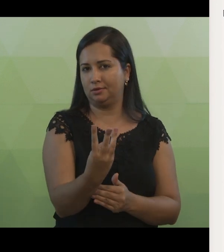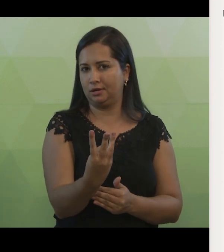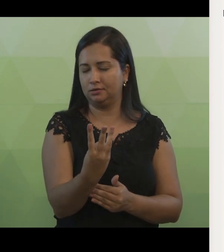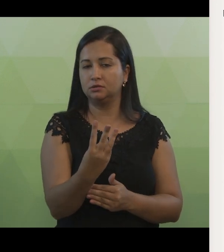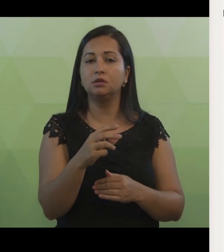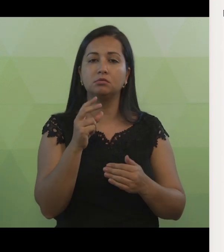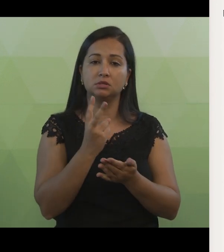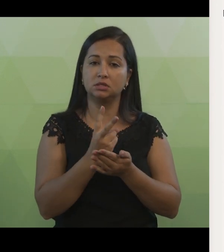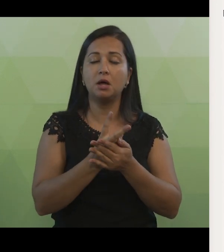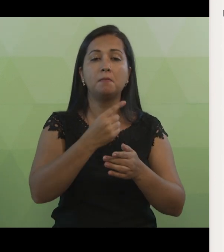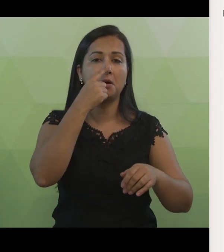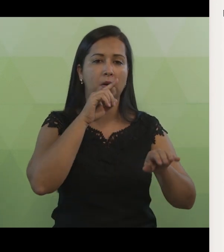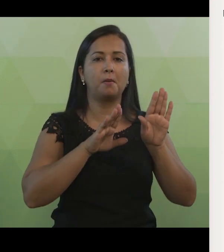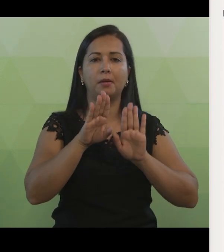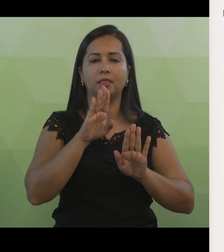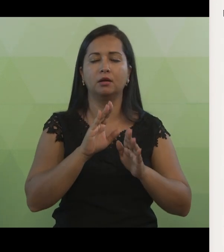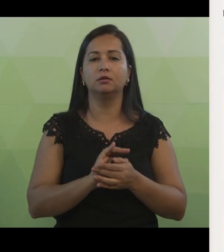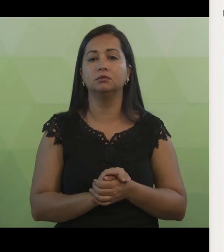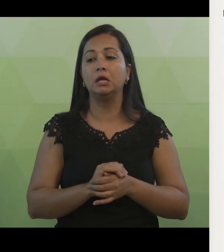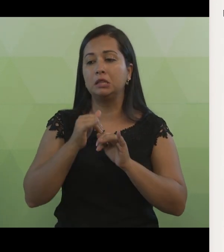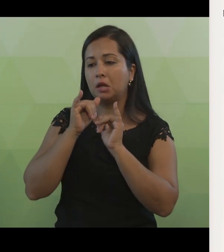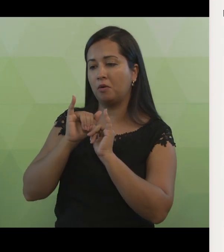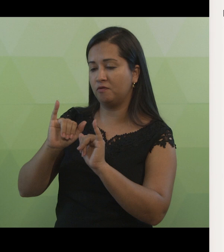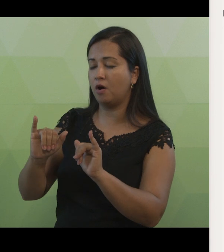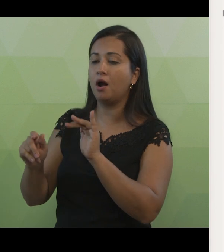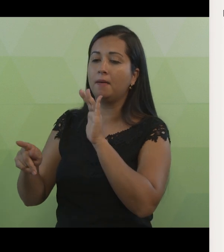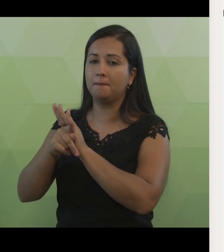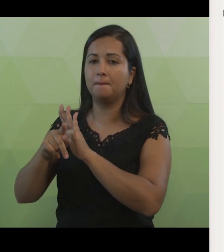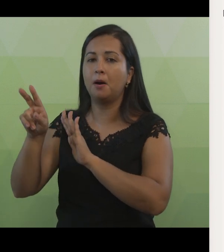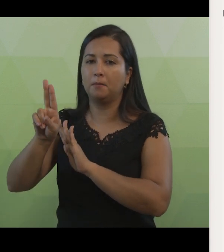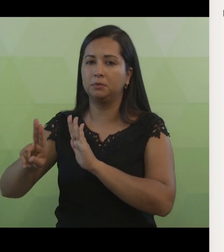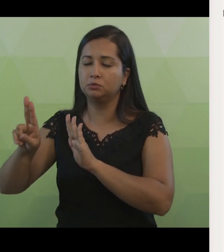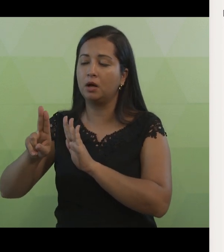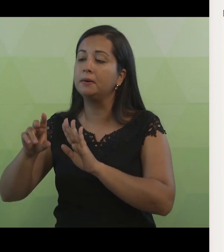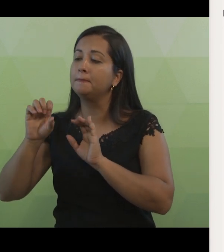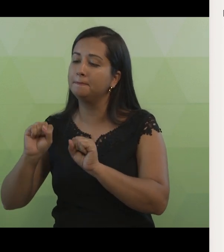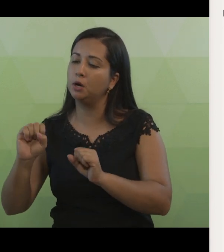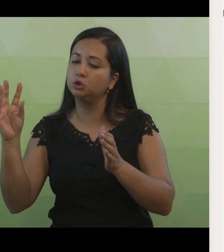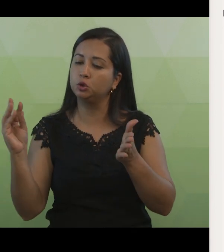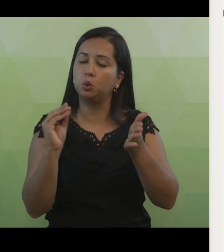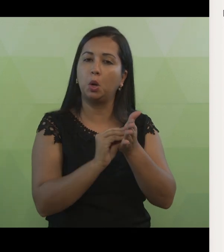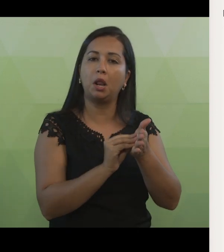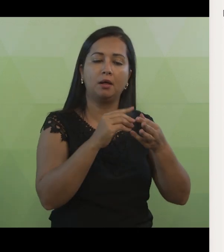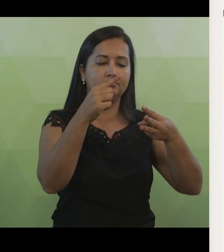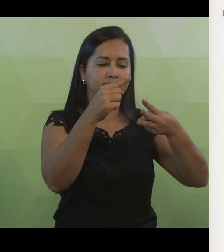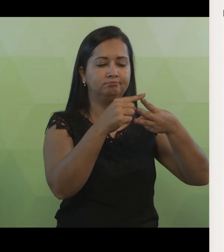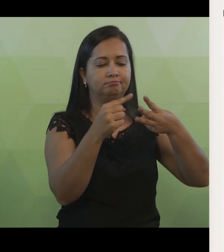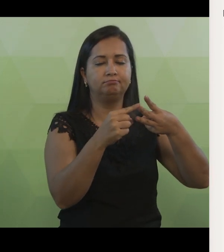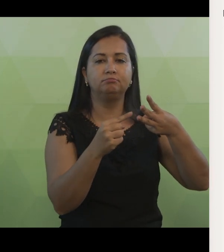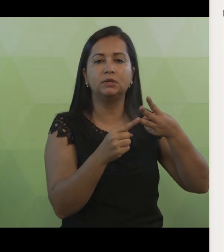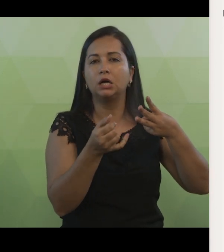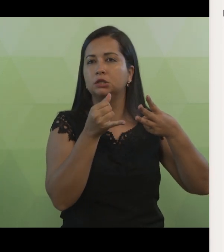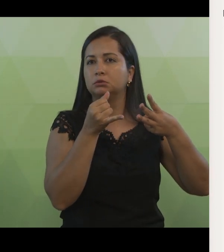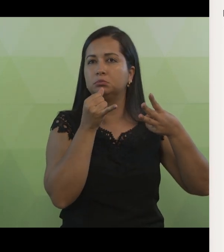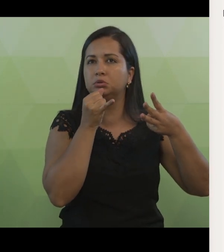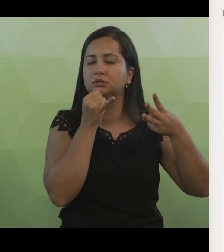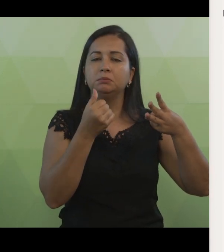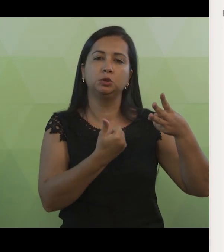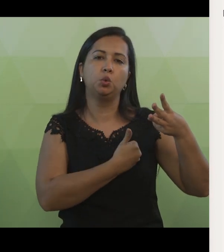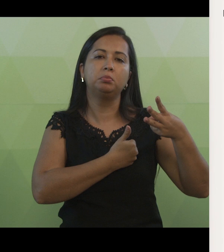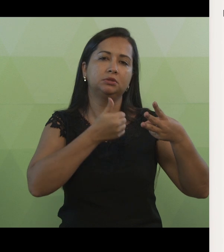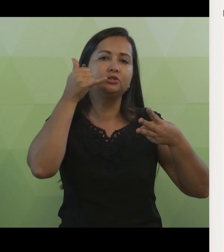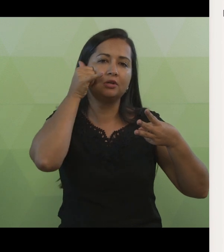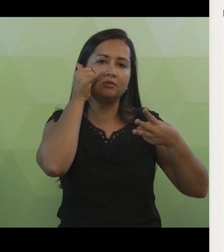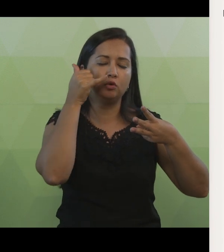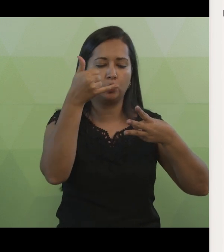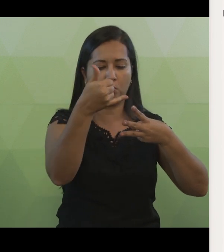segurança dessa aplicação, é necessário informar ao usuário essa limitação, de no máximo 3 números de telefone. E também é necessário implementar uma